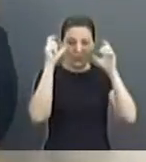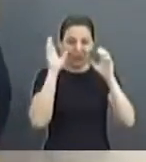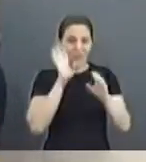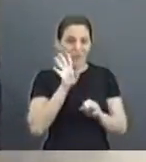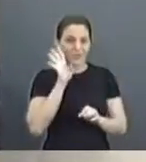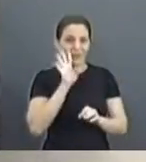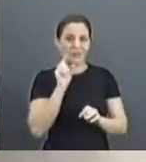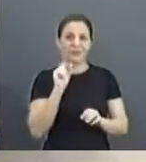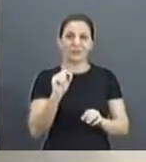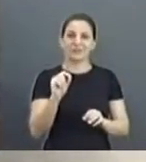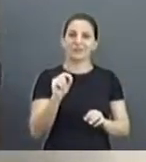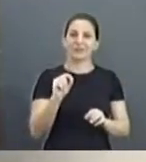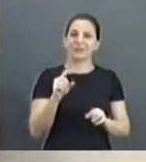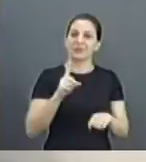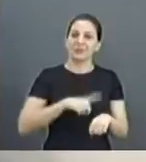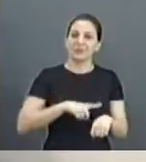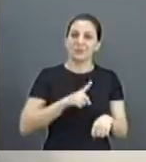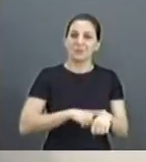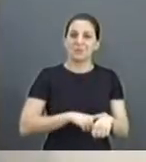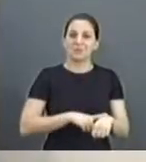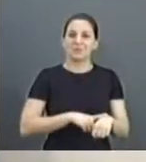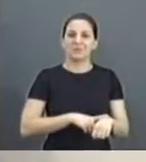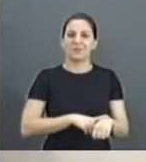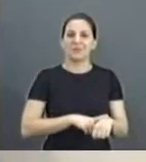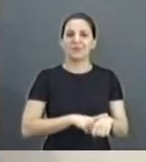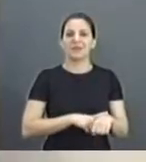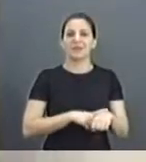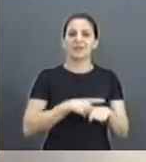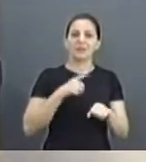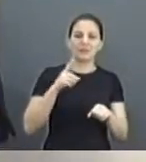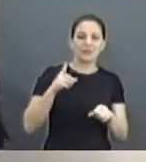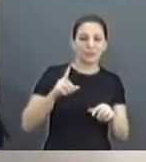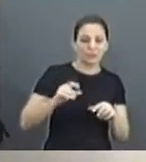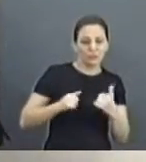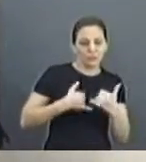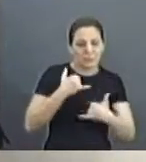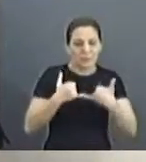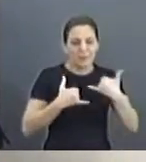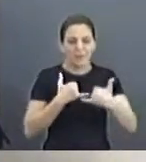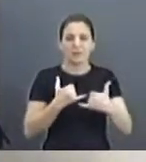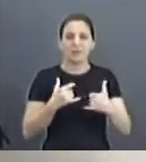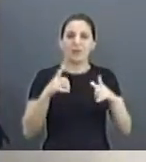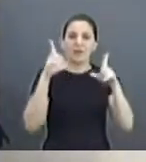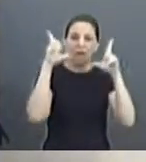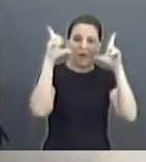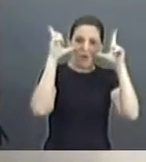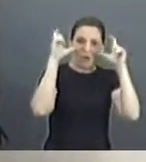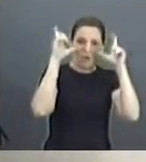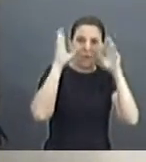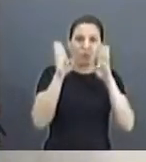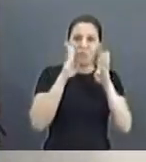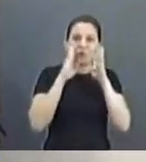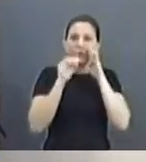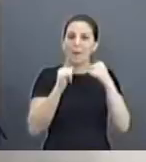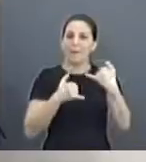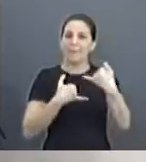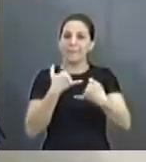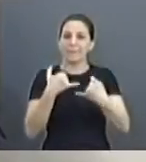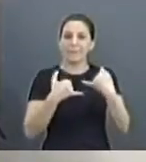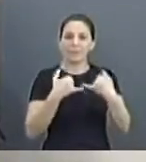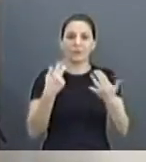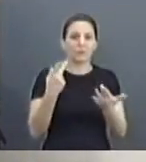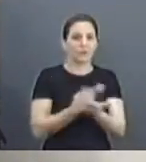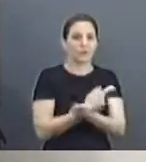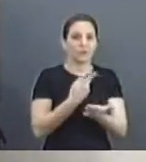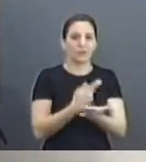que aquilo é um momento de descontração mas sou muito brincalhão eu posso ter uma foto no facebook brincando com o erro